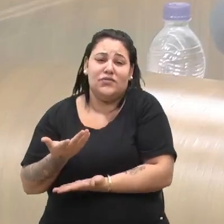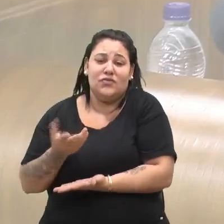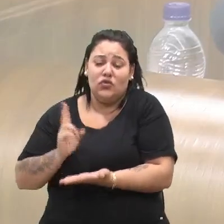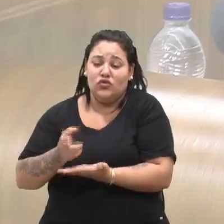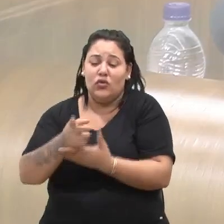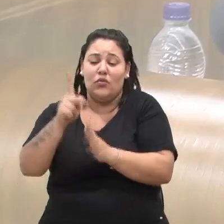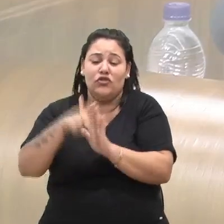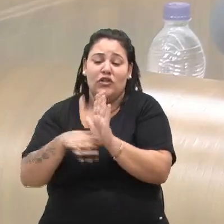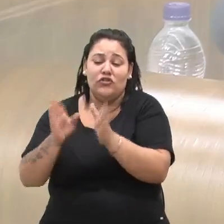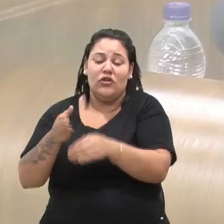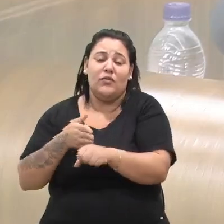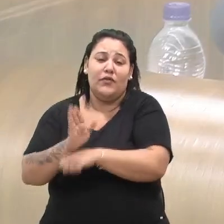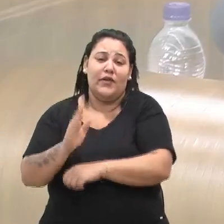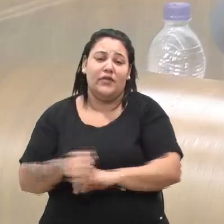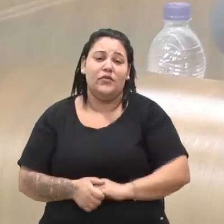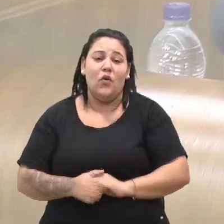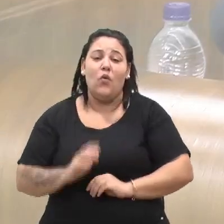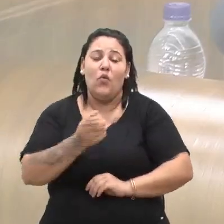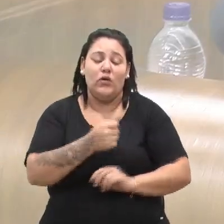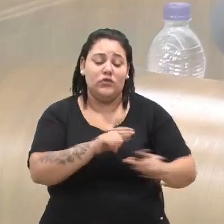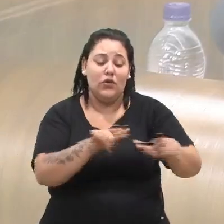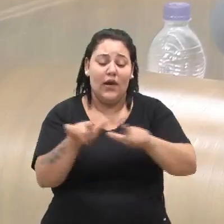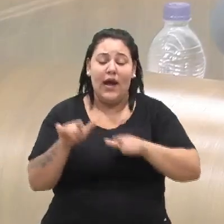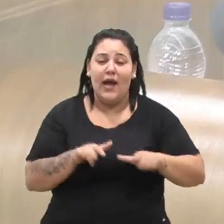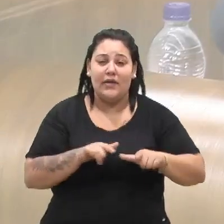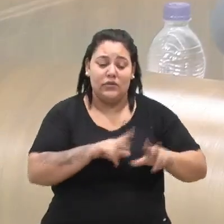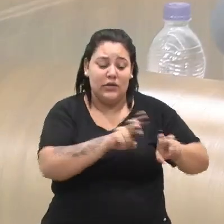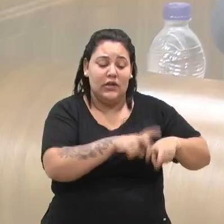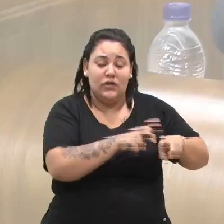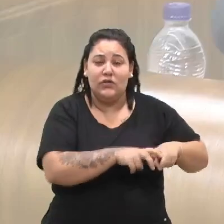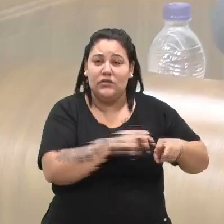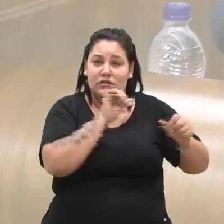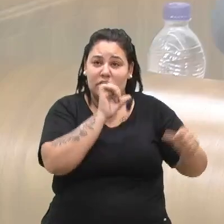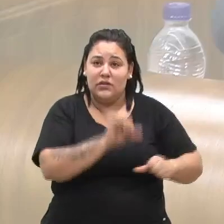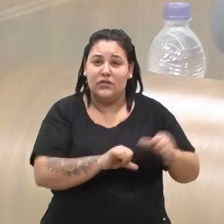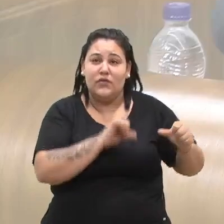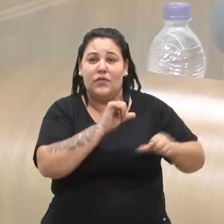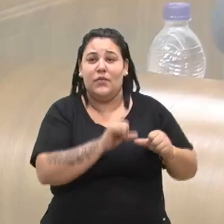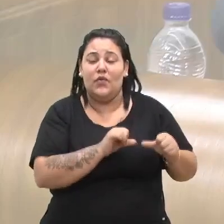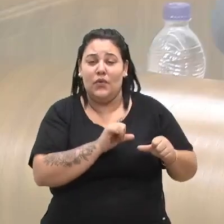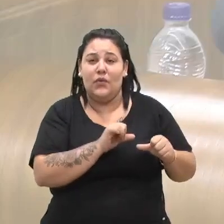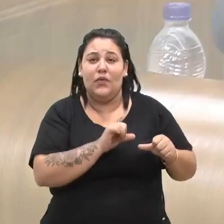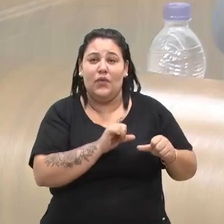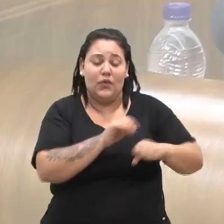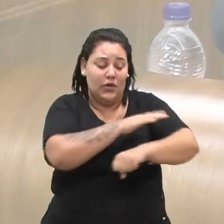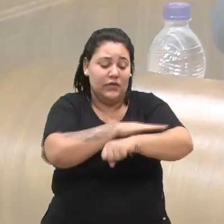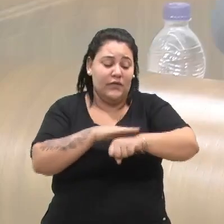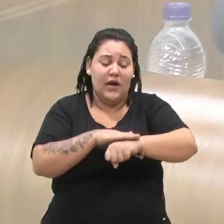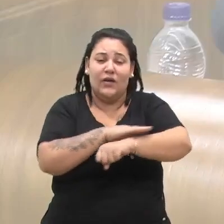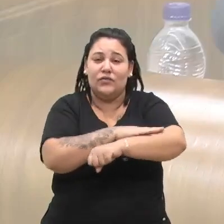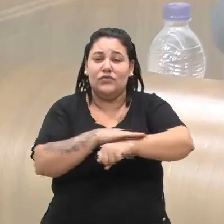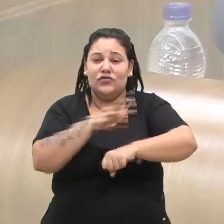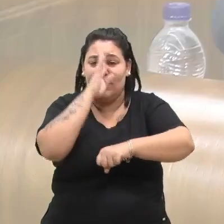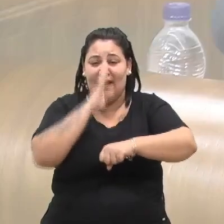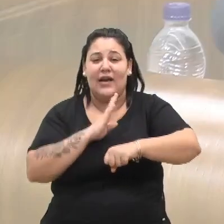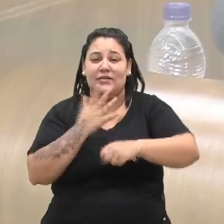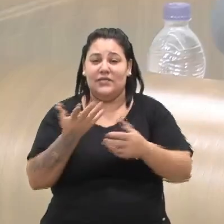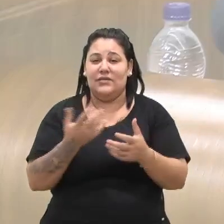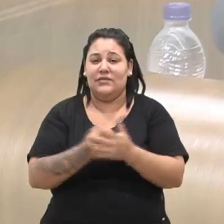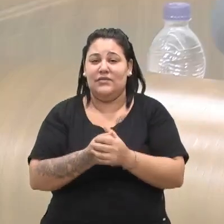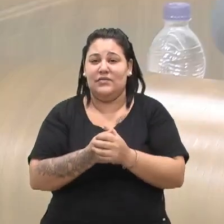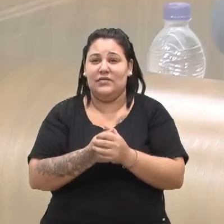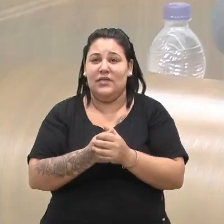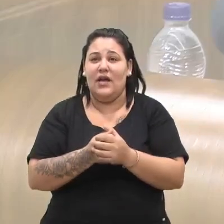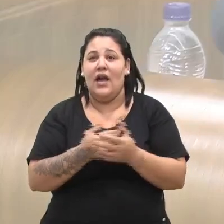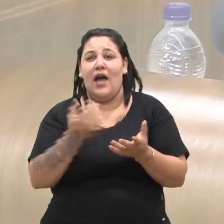Quantos locais no nosso interior que virou exploração imobiliária com asfalto de graça? Ah, mas então o vereador